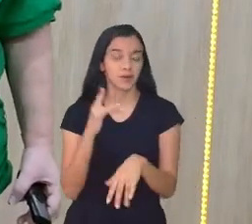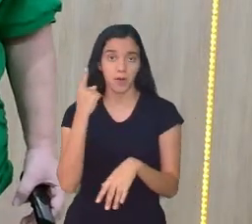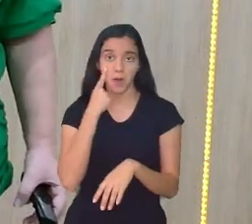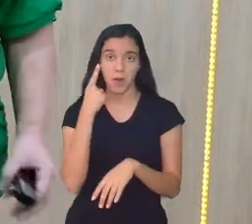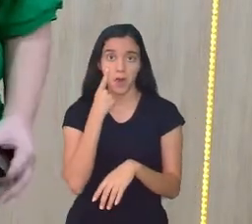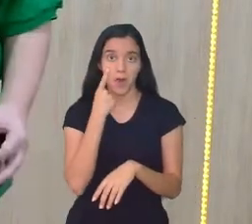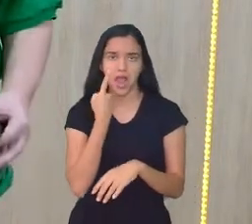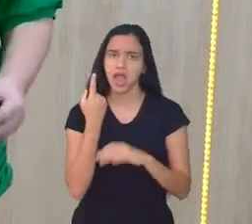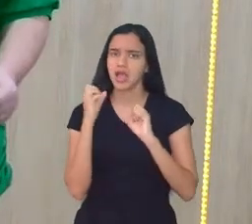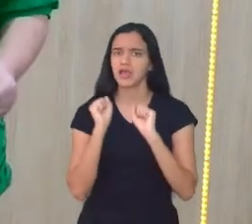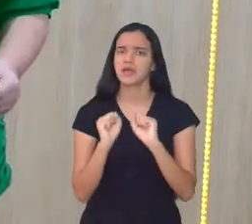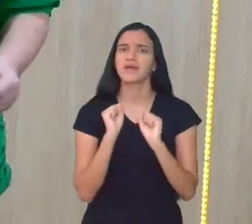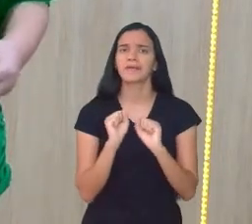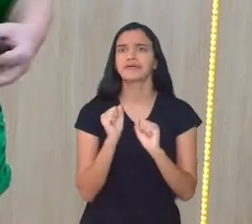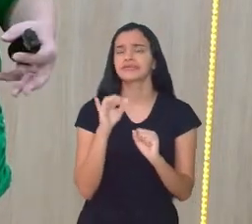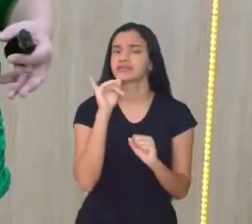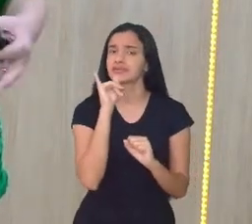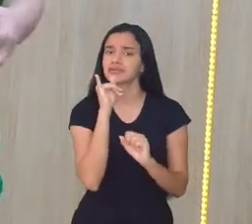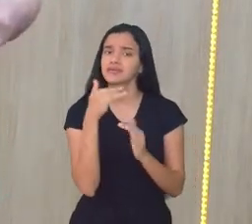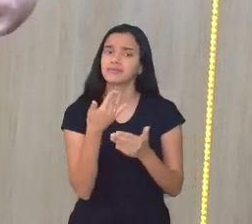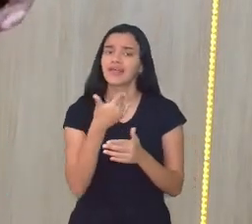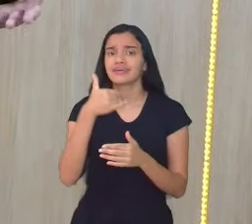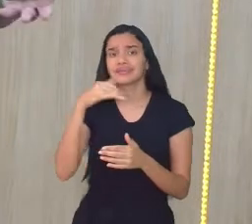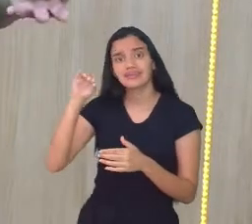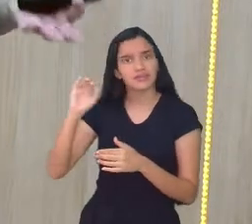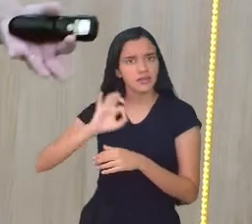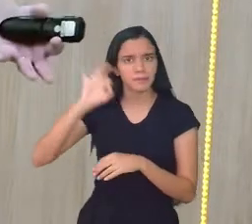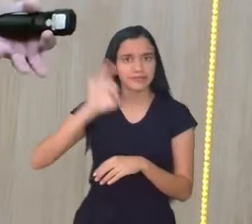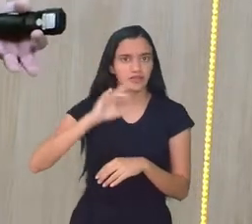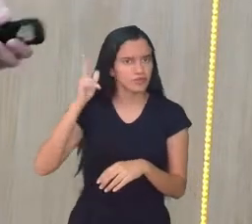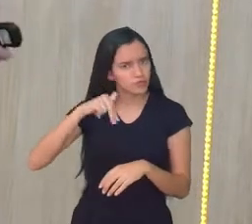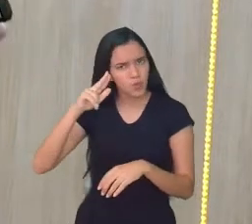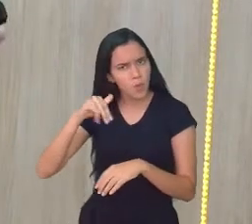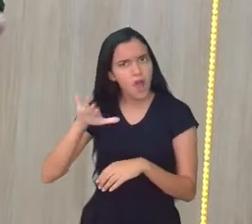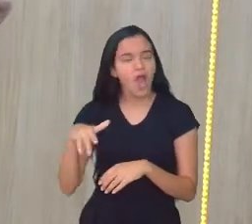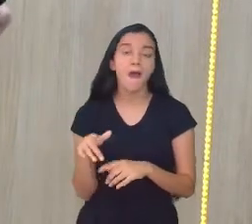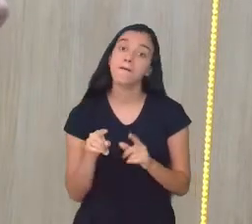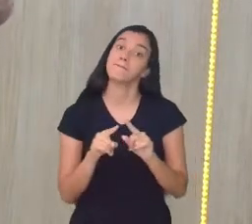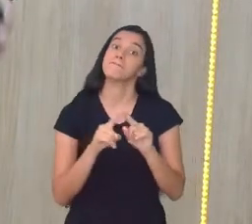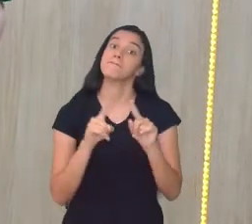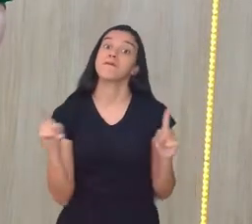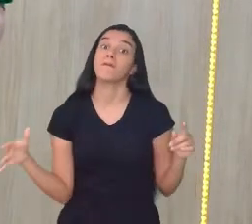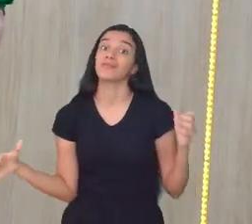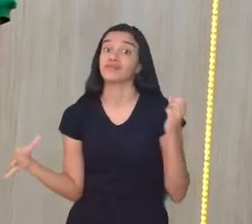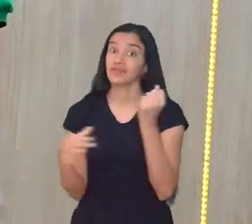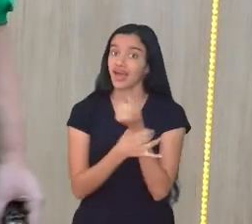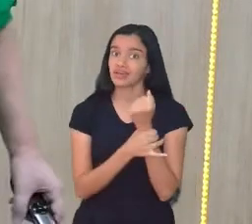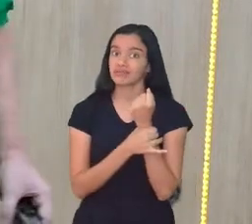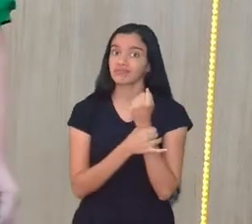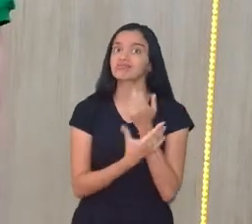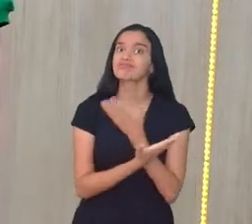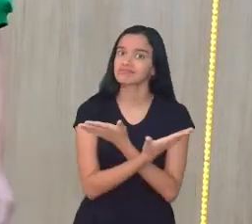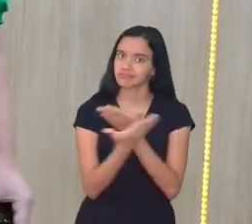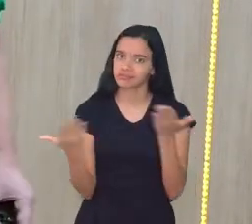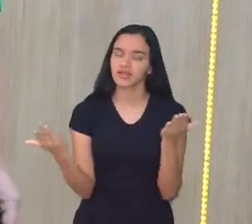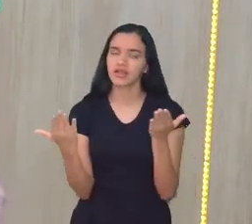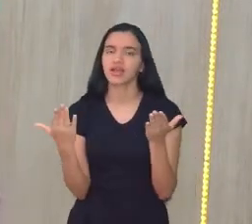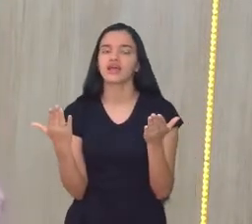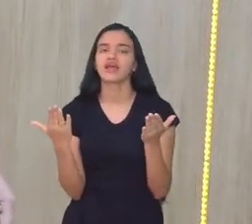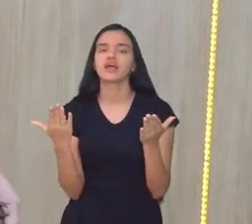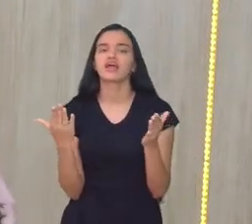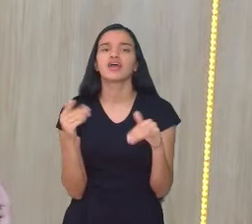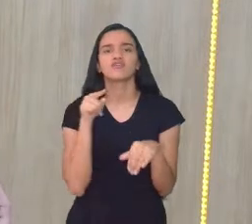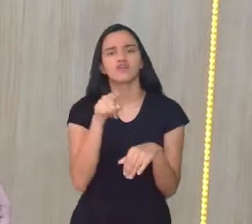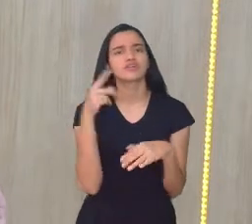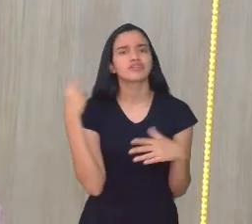Olha, eu posso. 100% a gente não deve dizer nunca, né? Mas eu posso garantir que vai ser